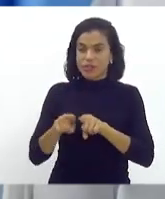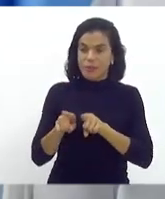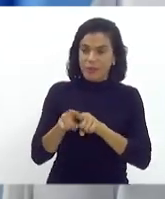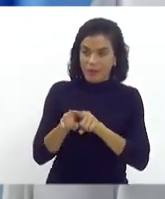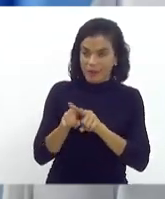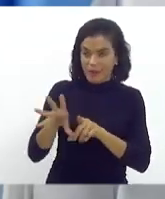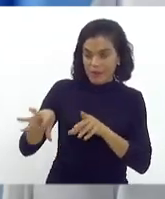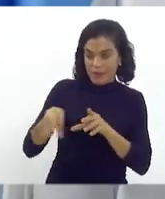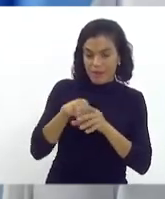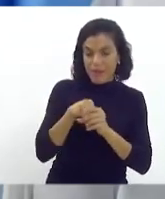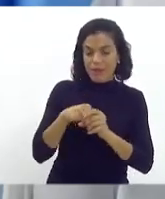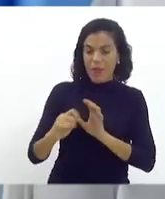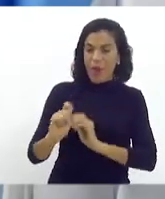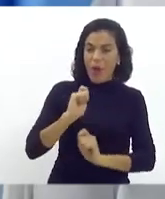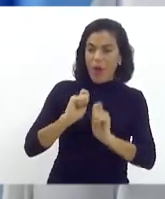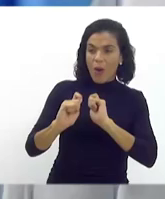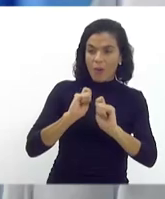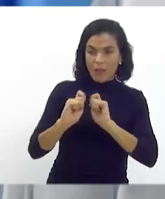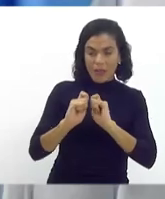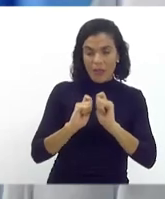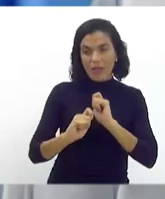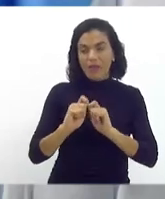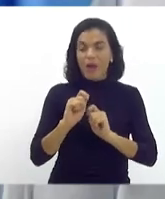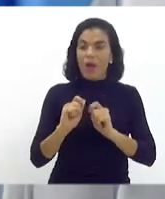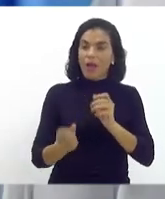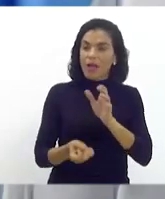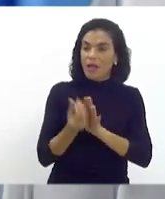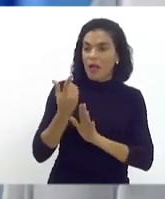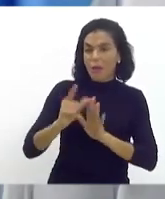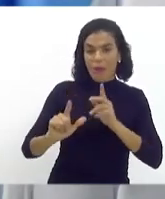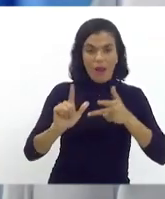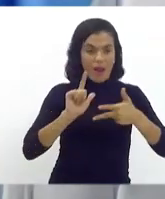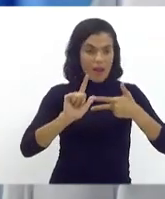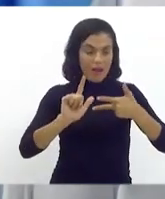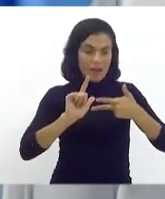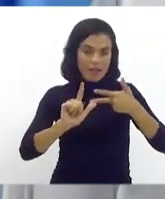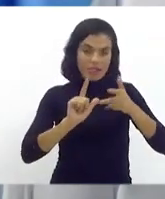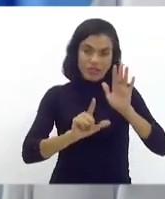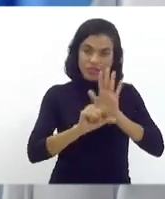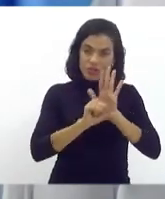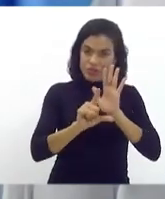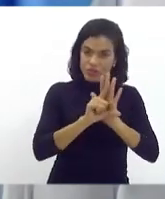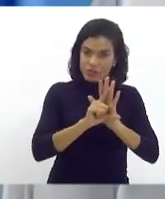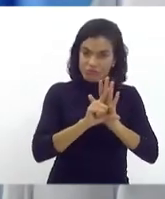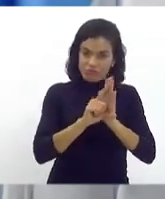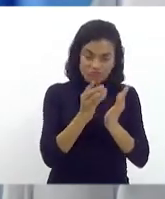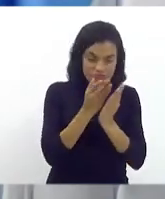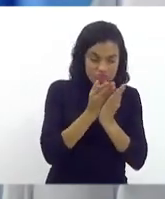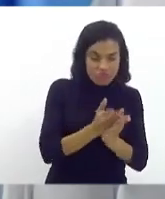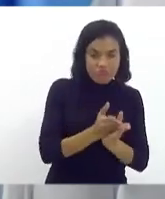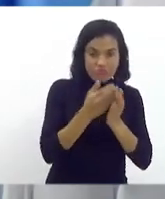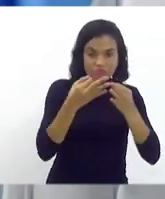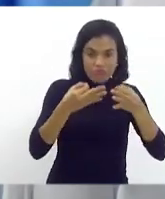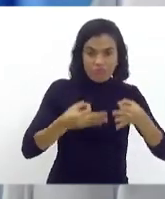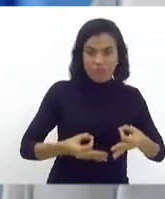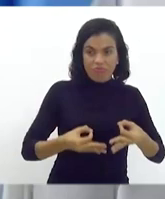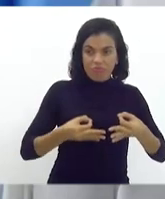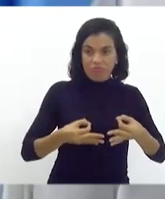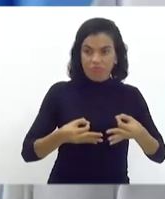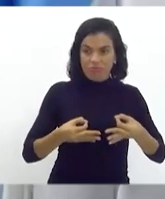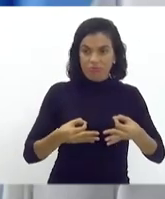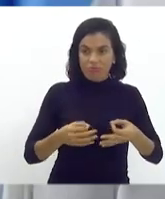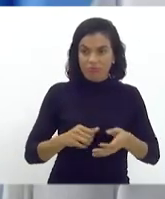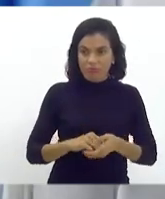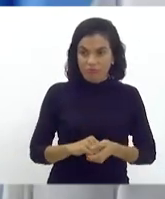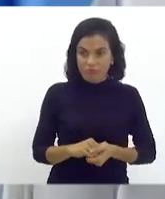estamos aqui nos obrigando a fazer uma legislação que seja de justeza então é